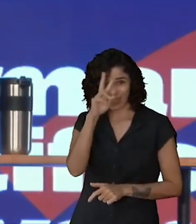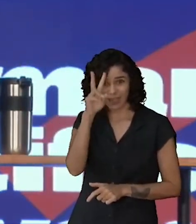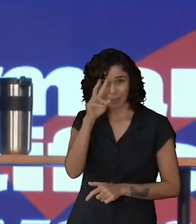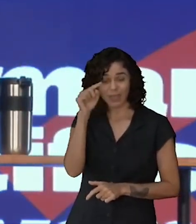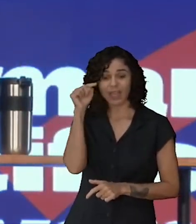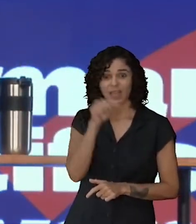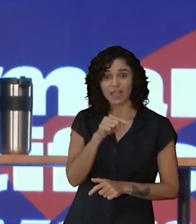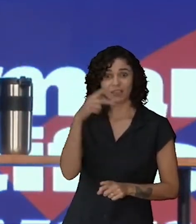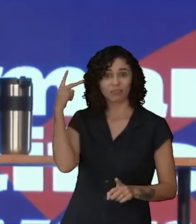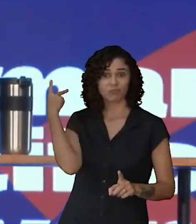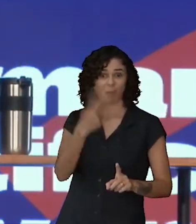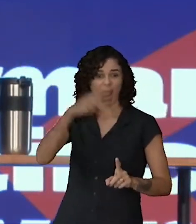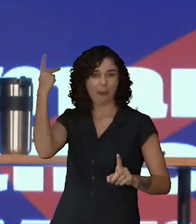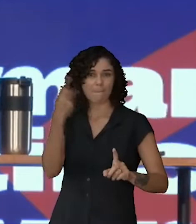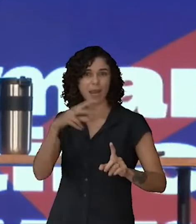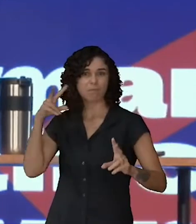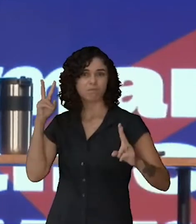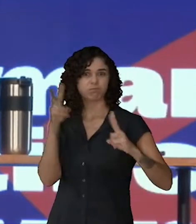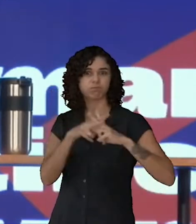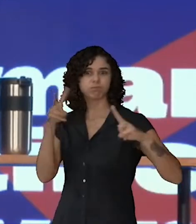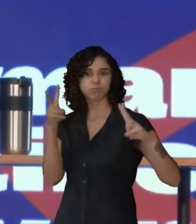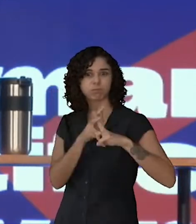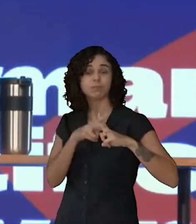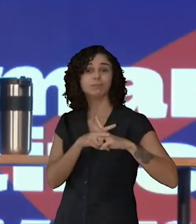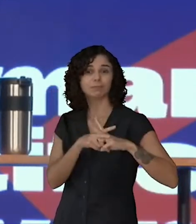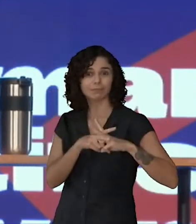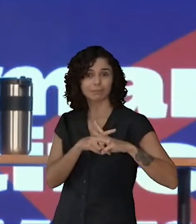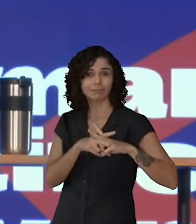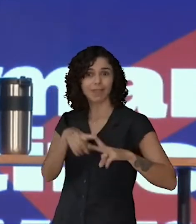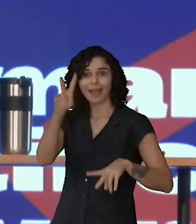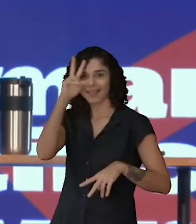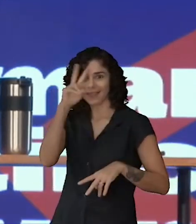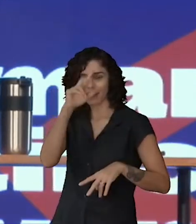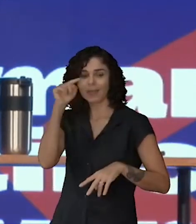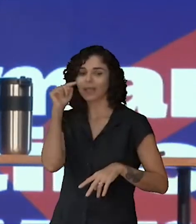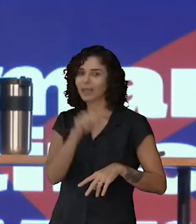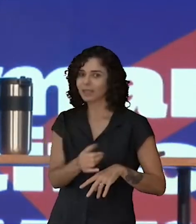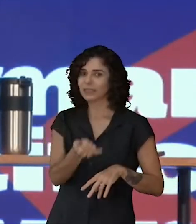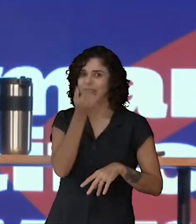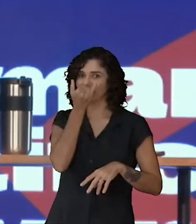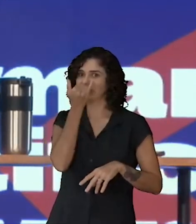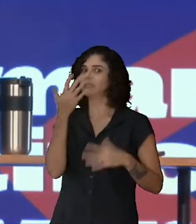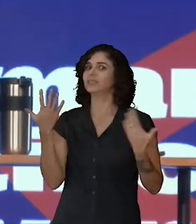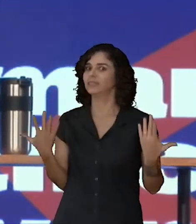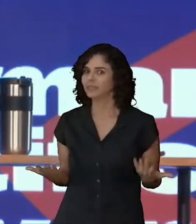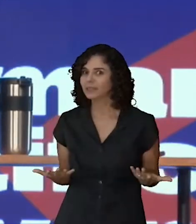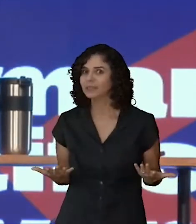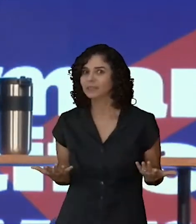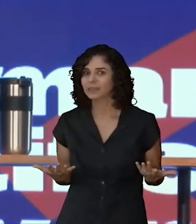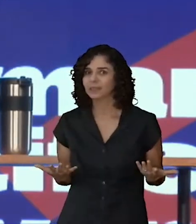feito. E eu era menos pecador naquela época do que agora.